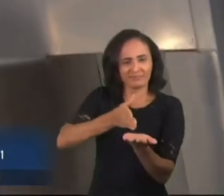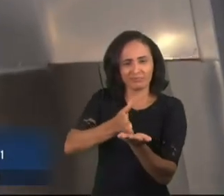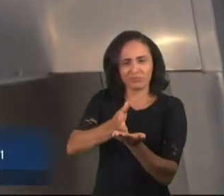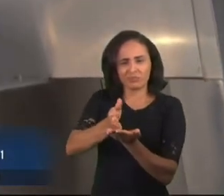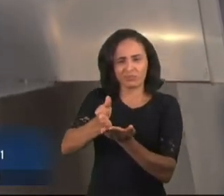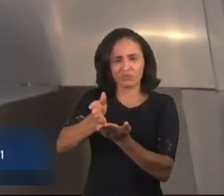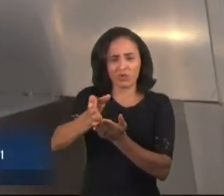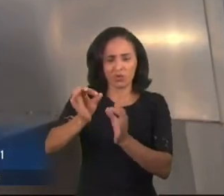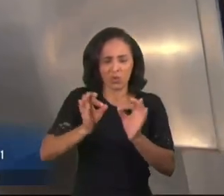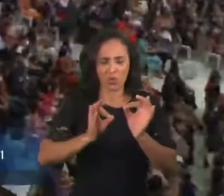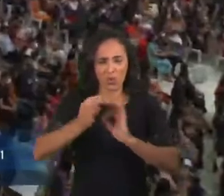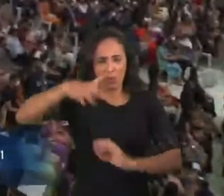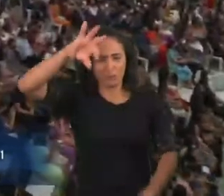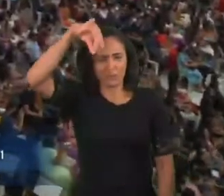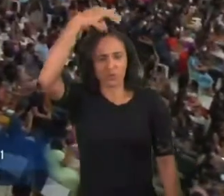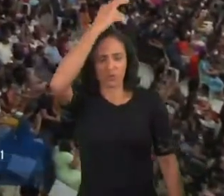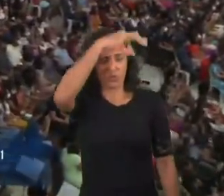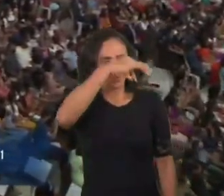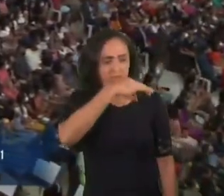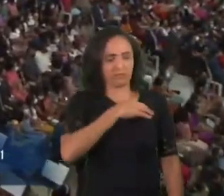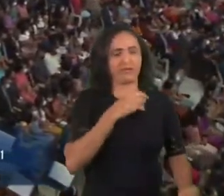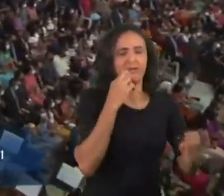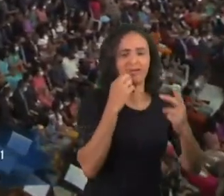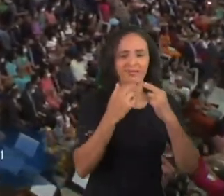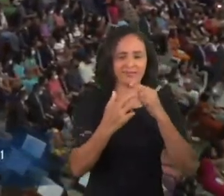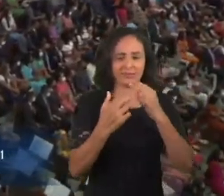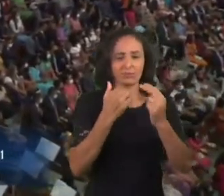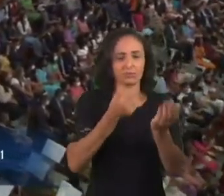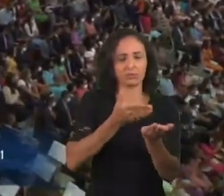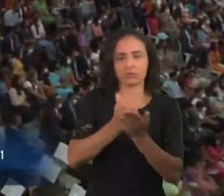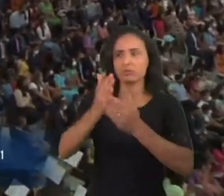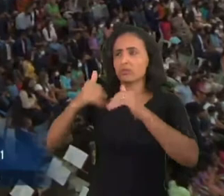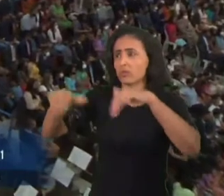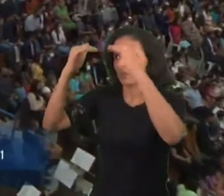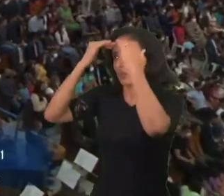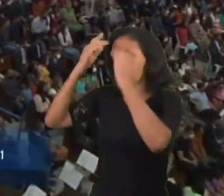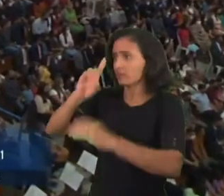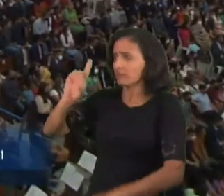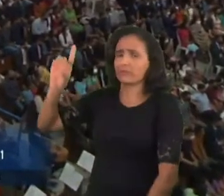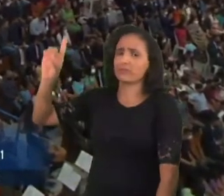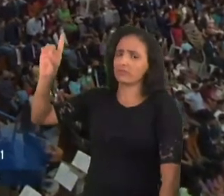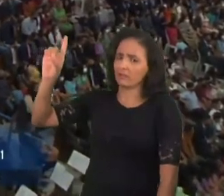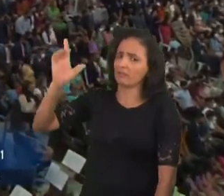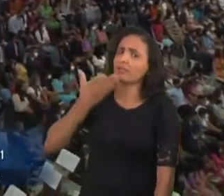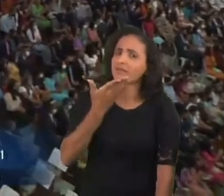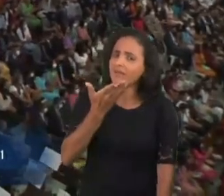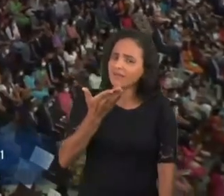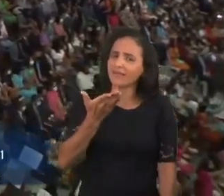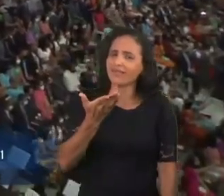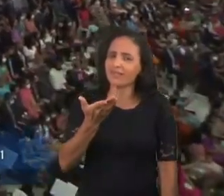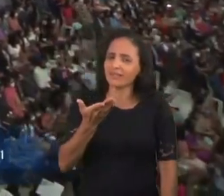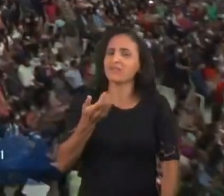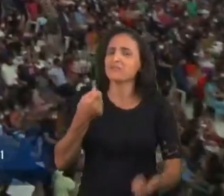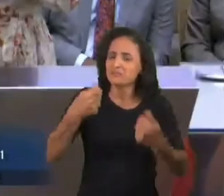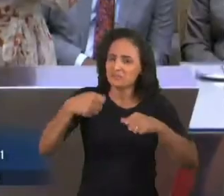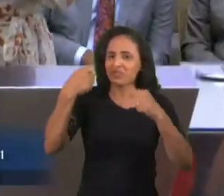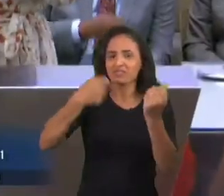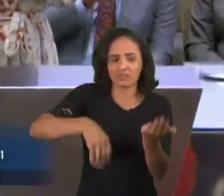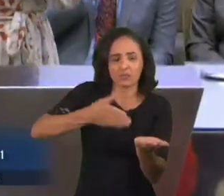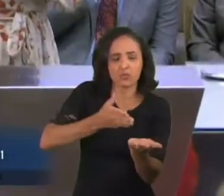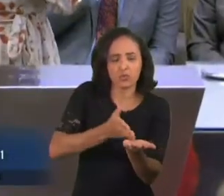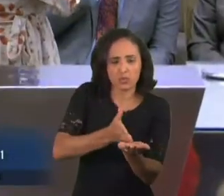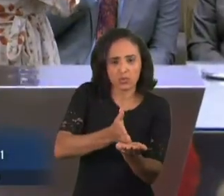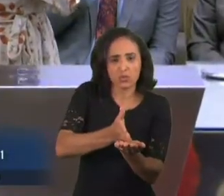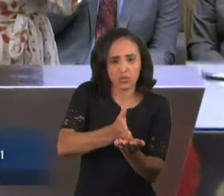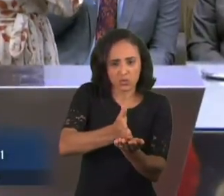canela de fogo que nunca se rende, não vai, não vai, não vai, não vai,